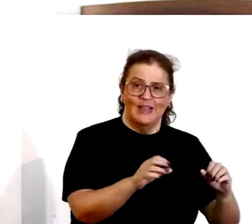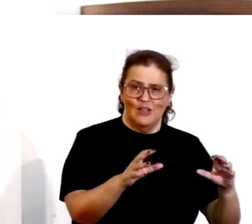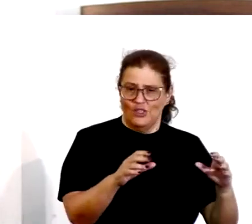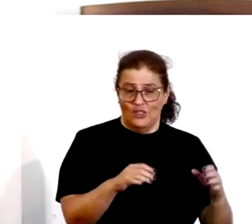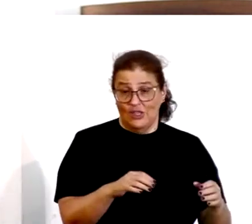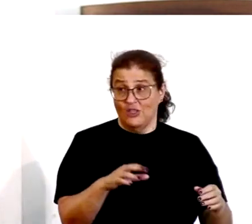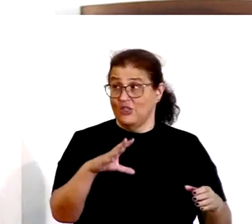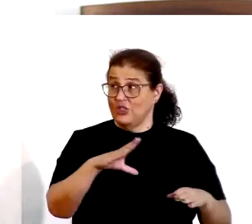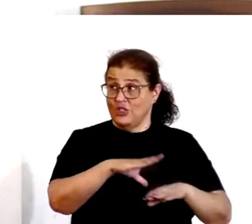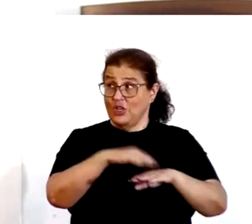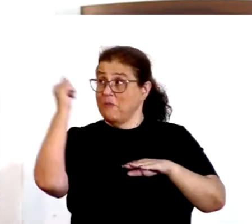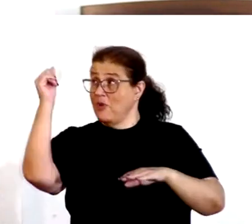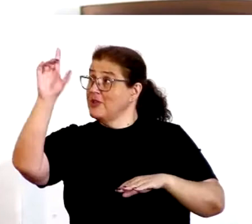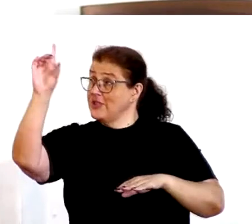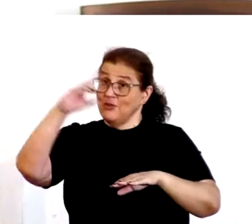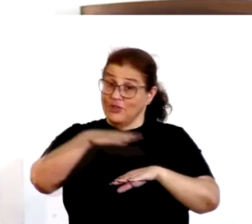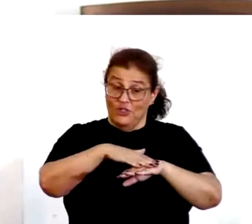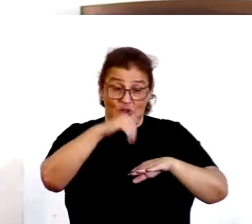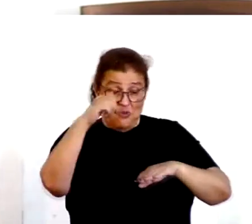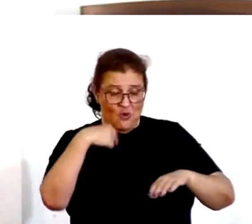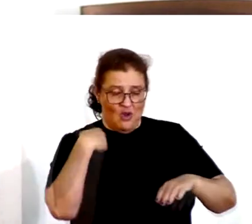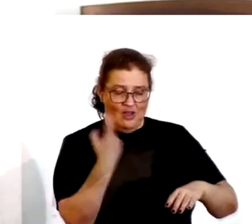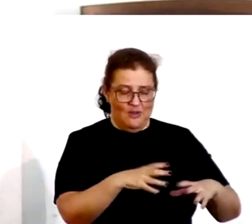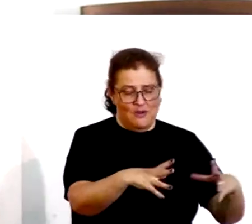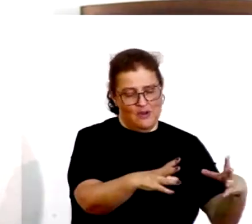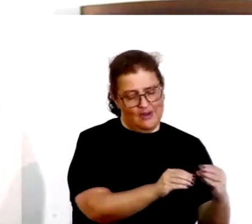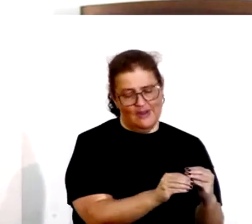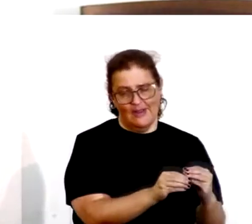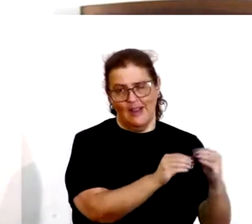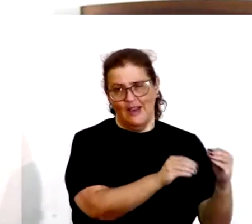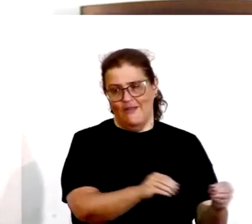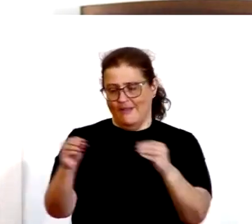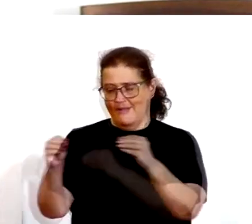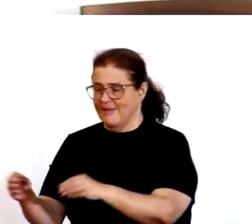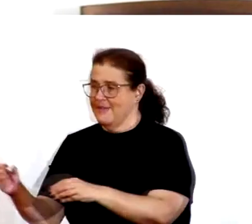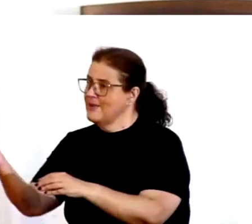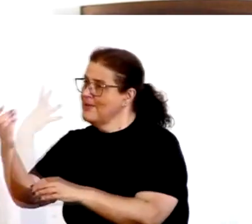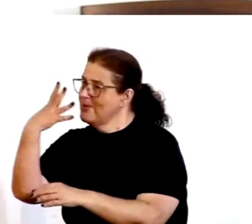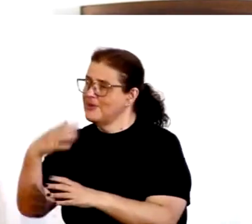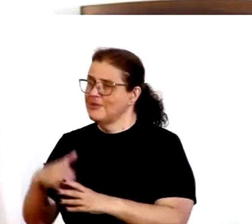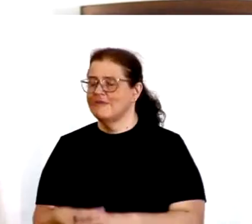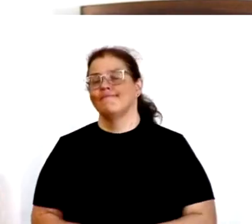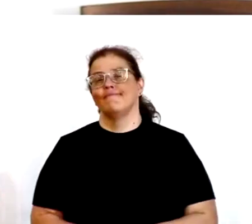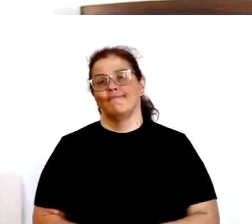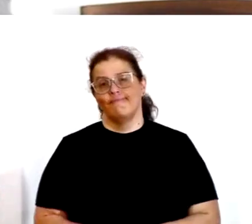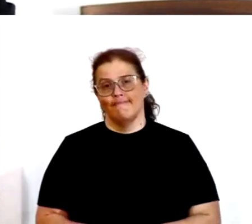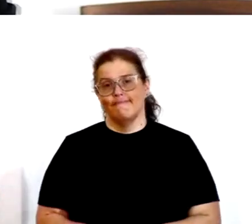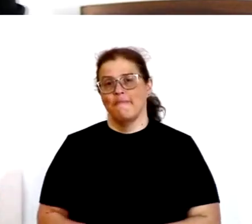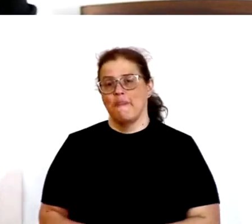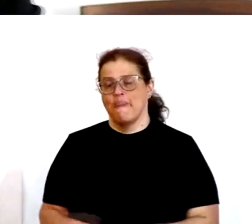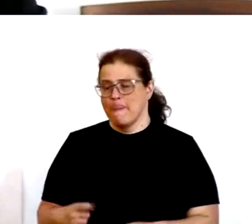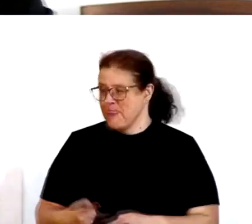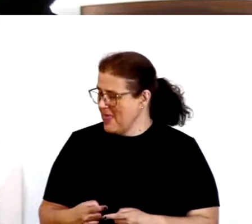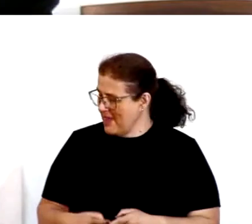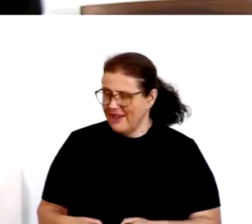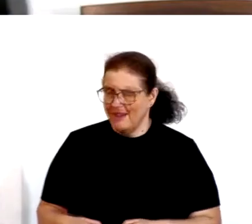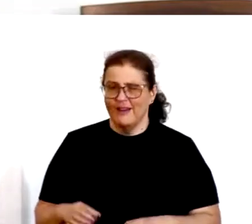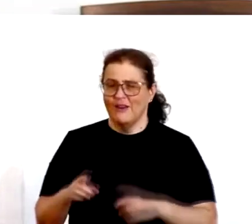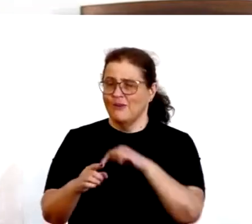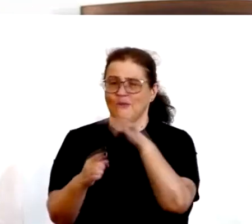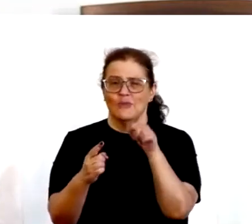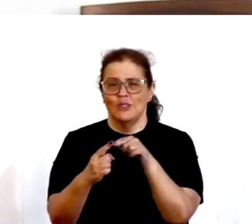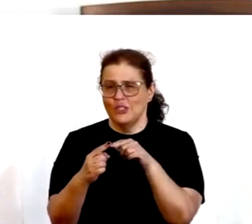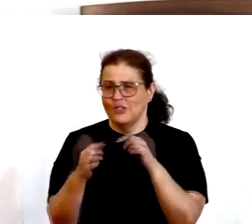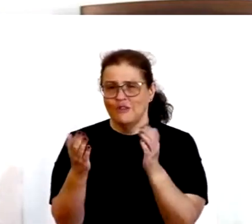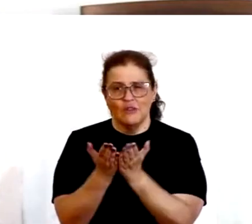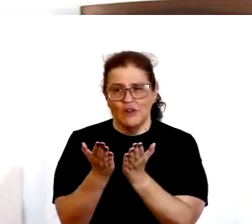seja, faz sentido imitar a Deus, não só faz sentido, como é o propósito da vida do crente. Se o crente